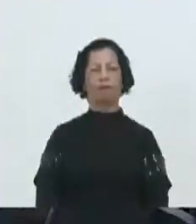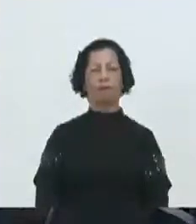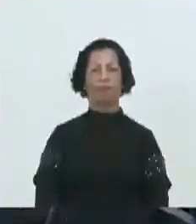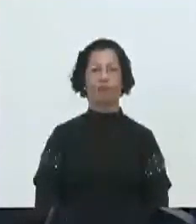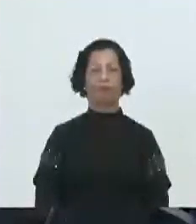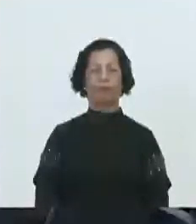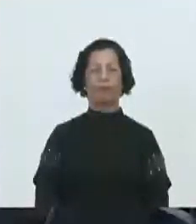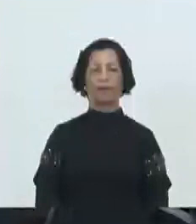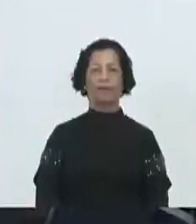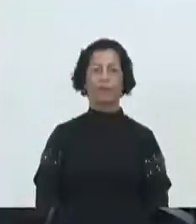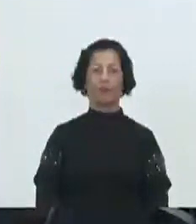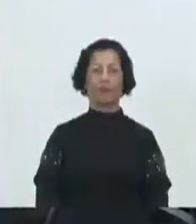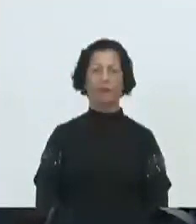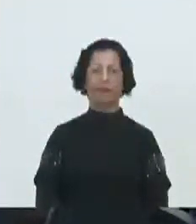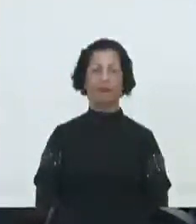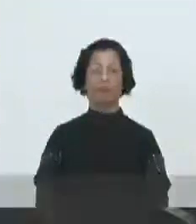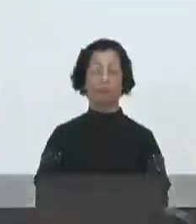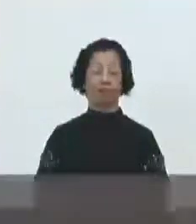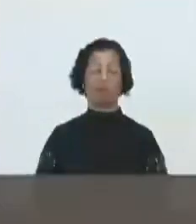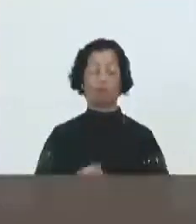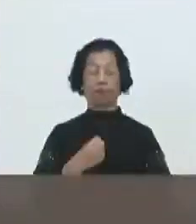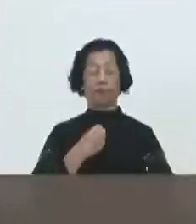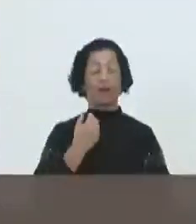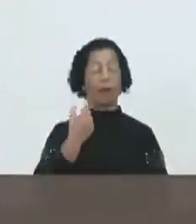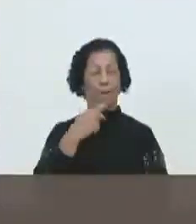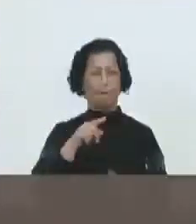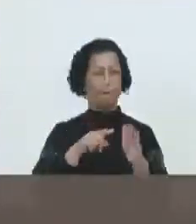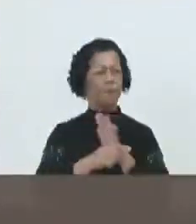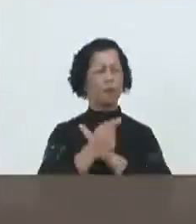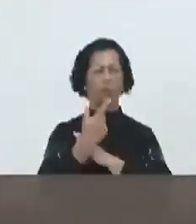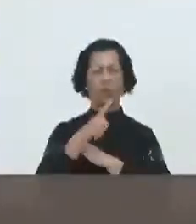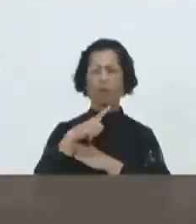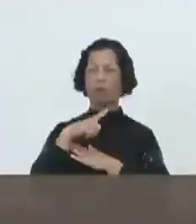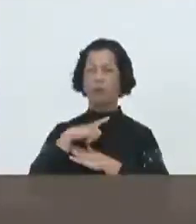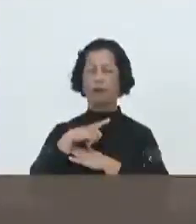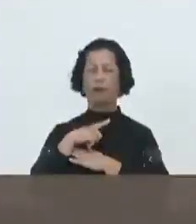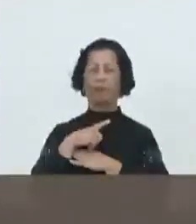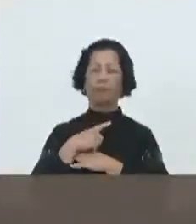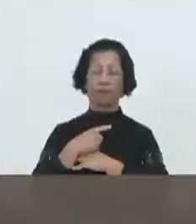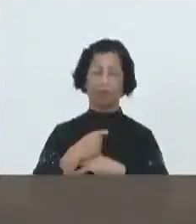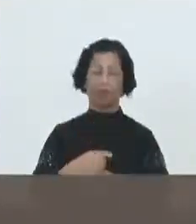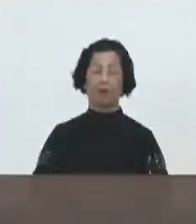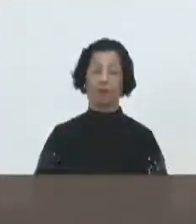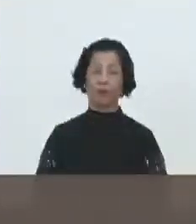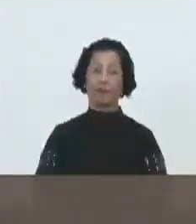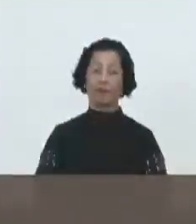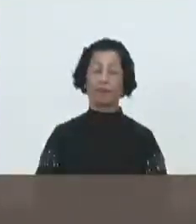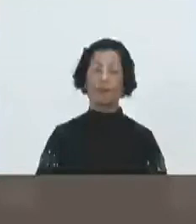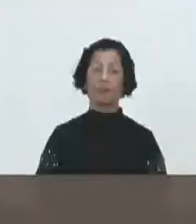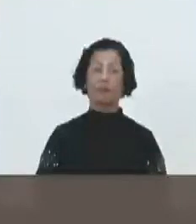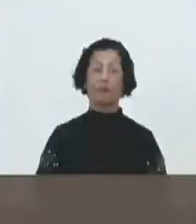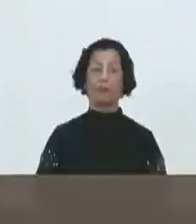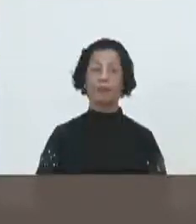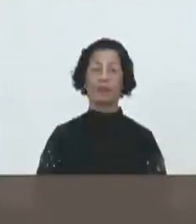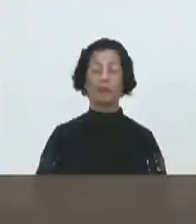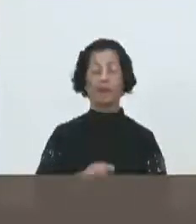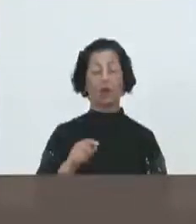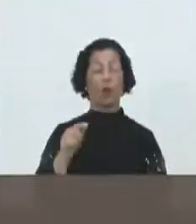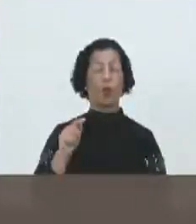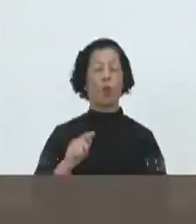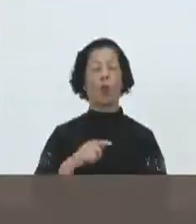viu muito bom mais alguma pergunta então eu passo pro para o Guilherme responder aí